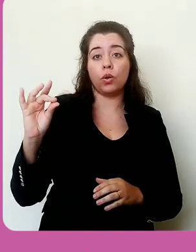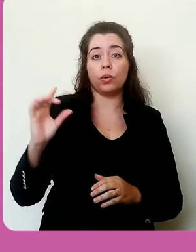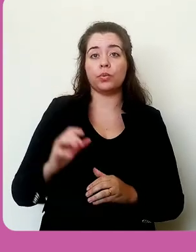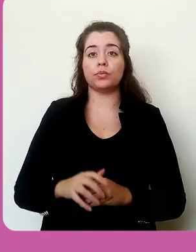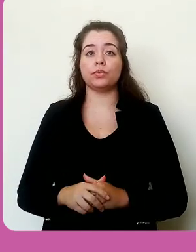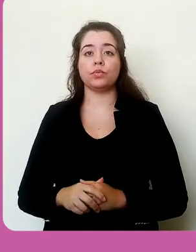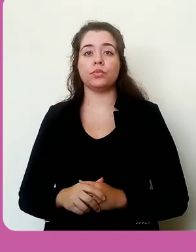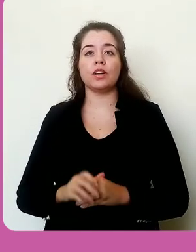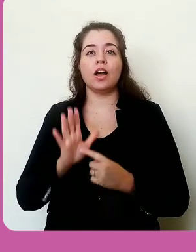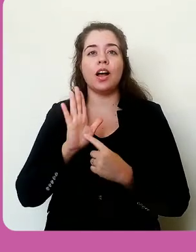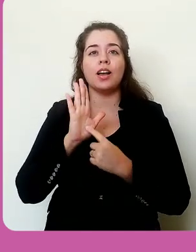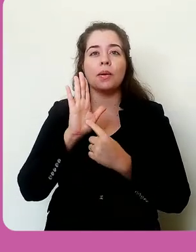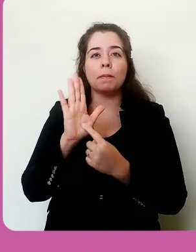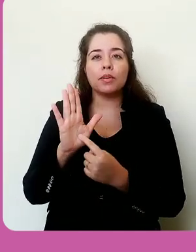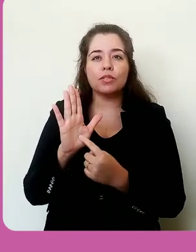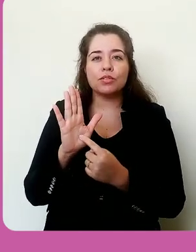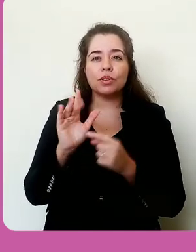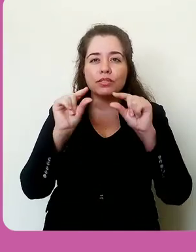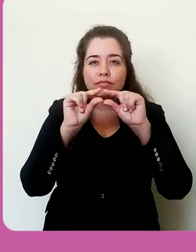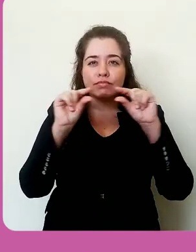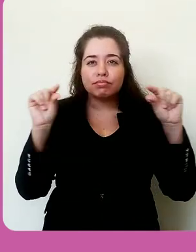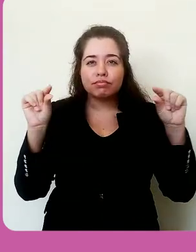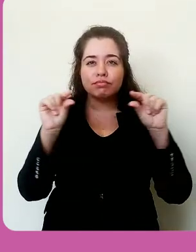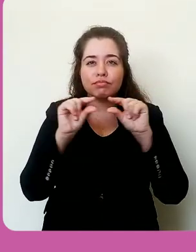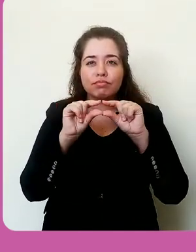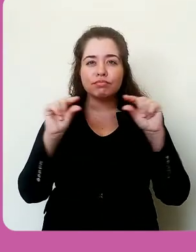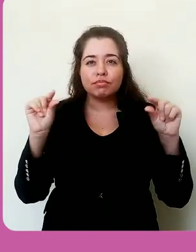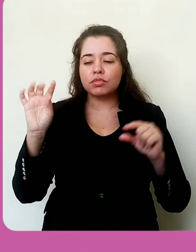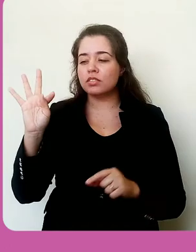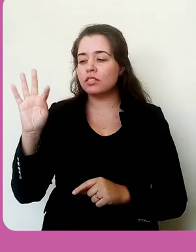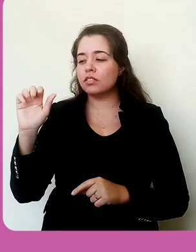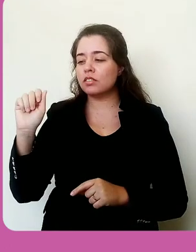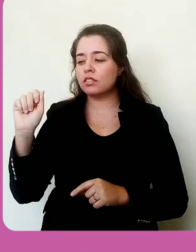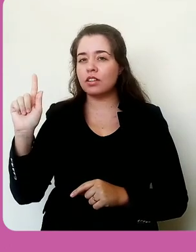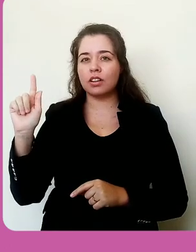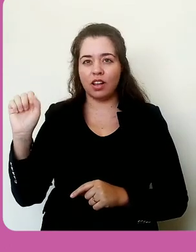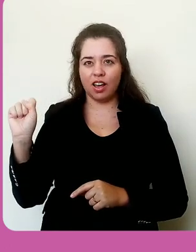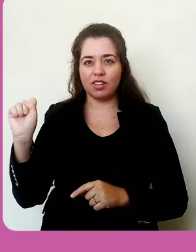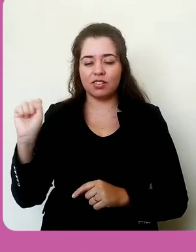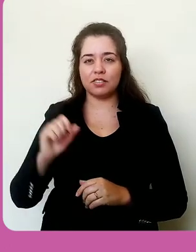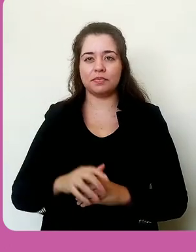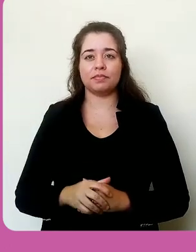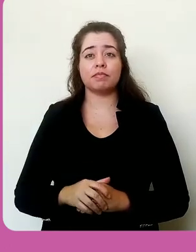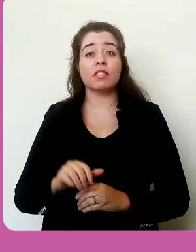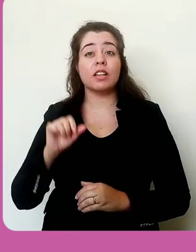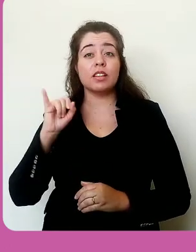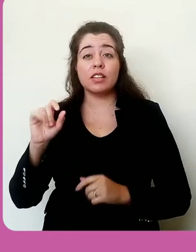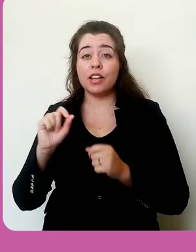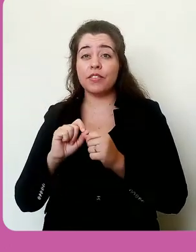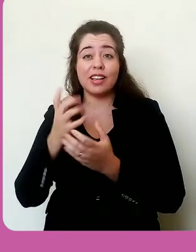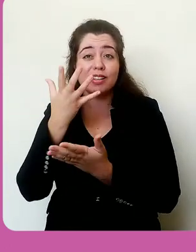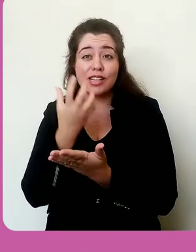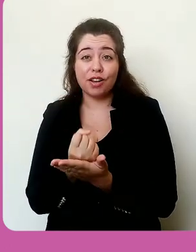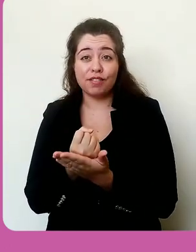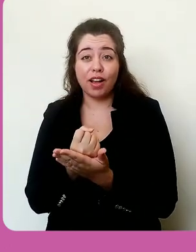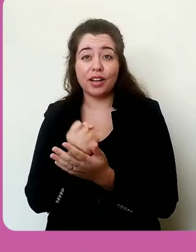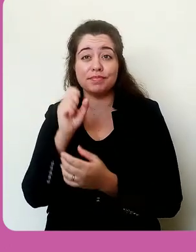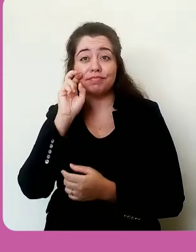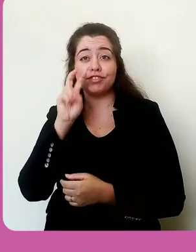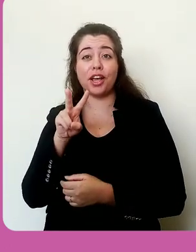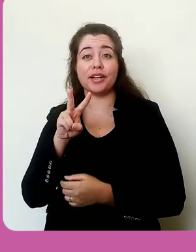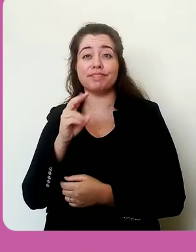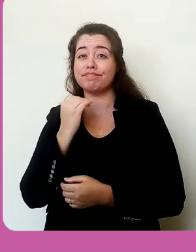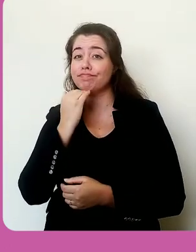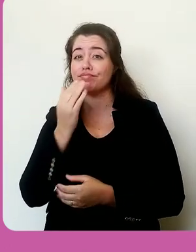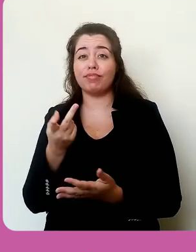marcações aqui, que a gente chama de tela. Se vocês fizerem isso e salvarem, ó, não deu certo, né? E